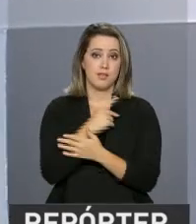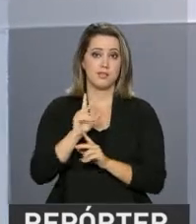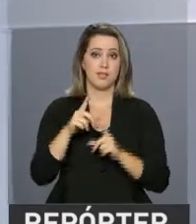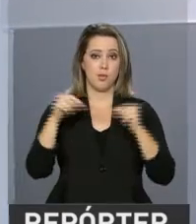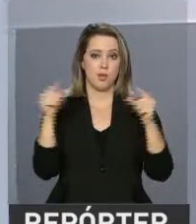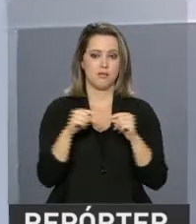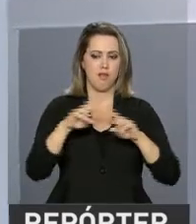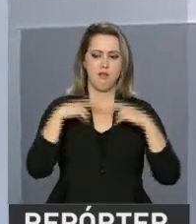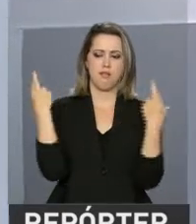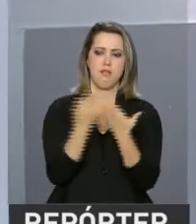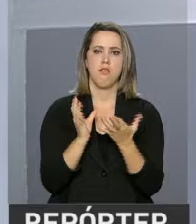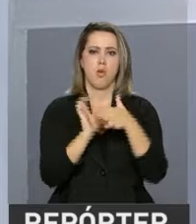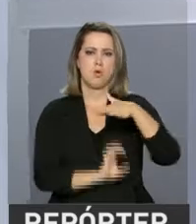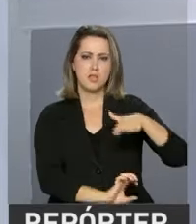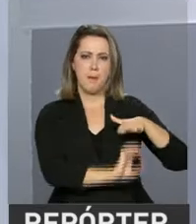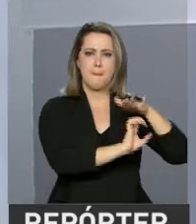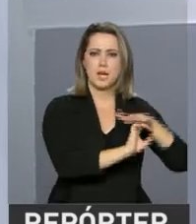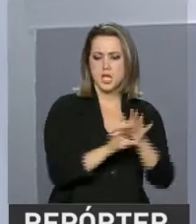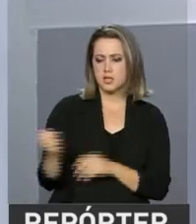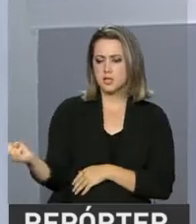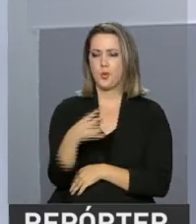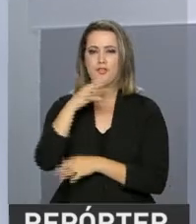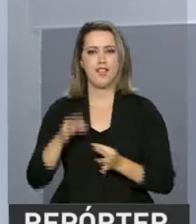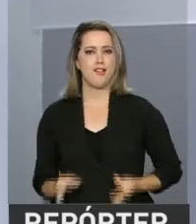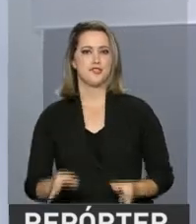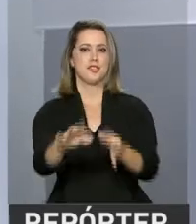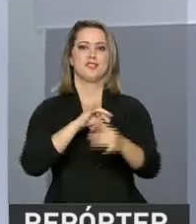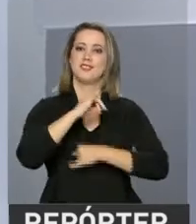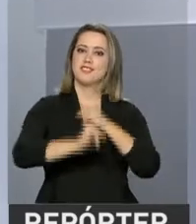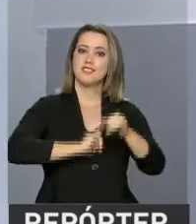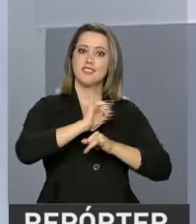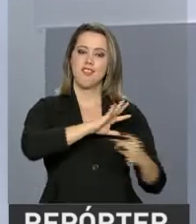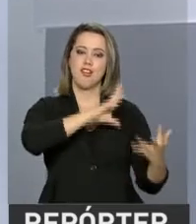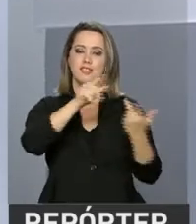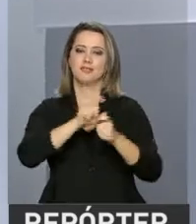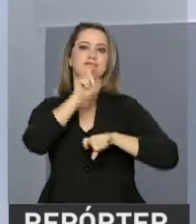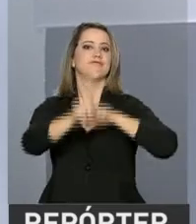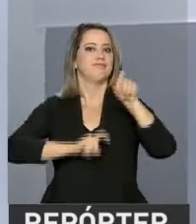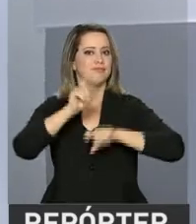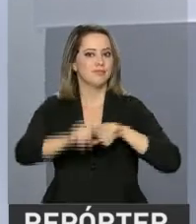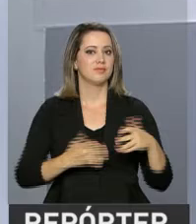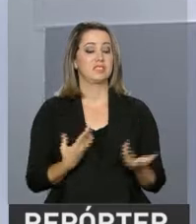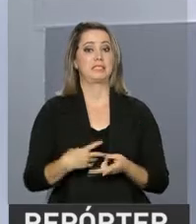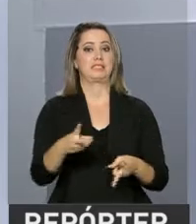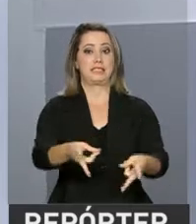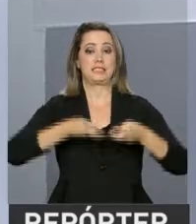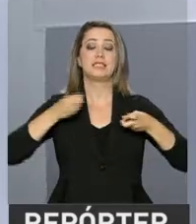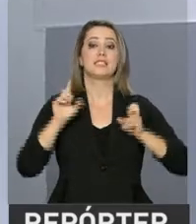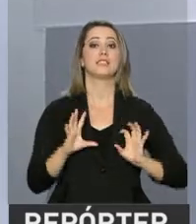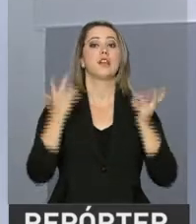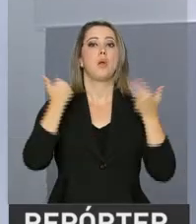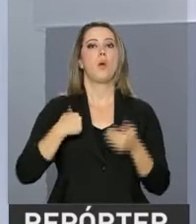lugar empreendedorismo inovação tecnologia internet e universo digital a expectativa é que esse